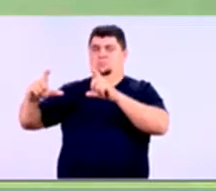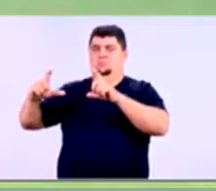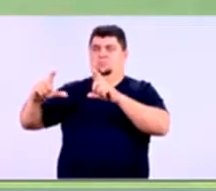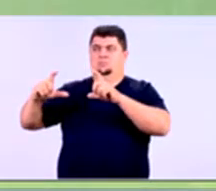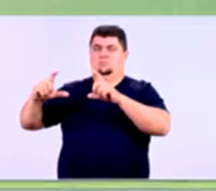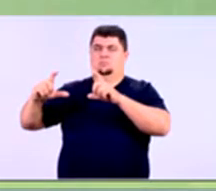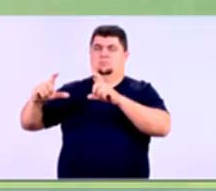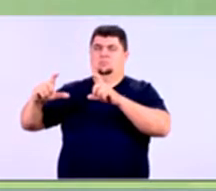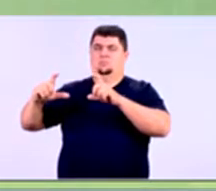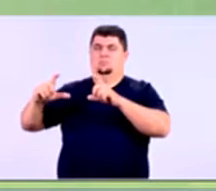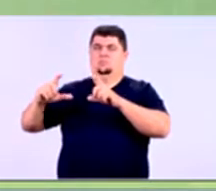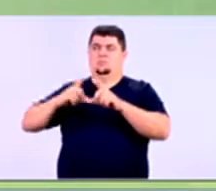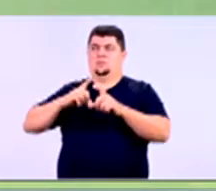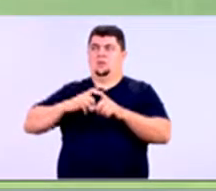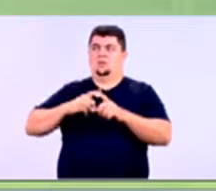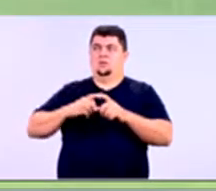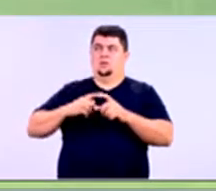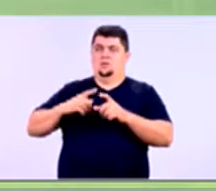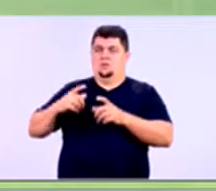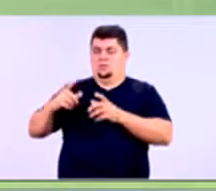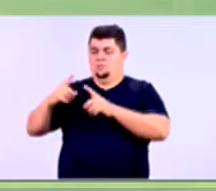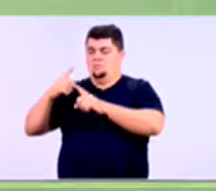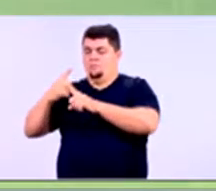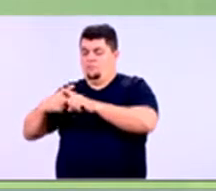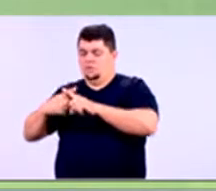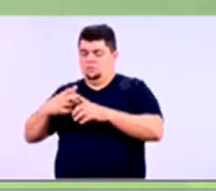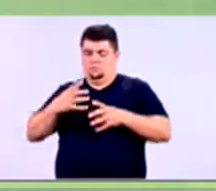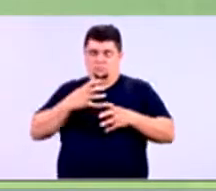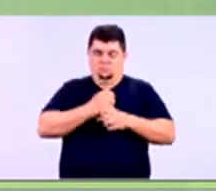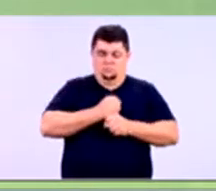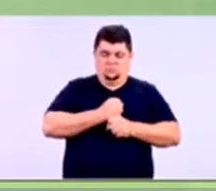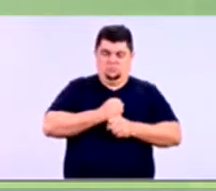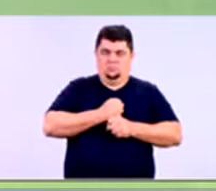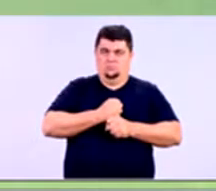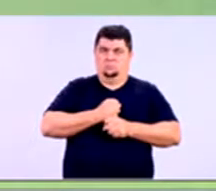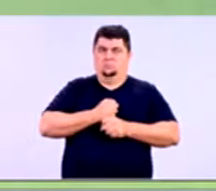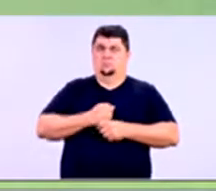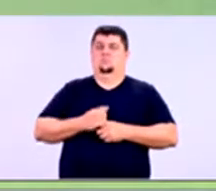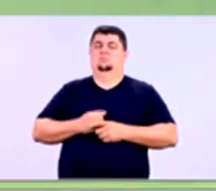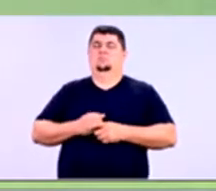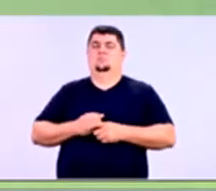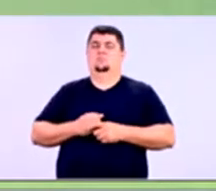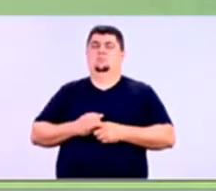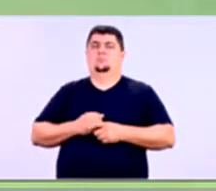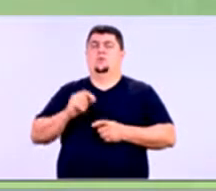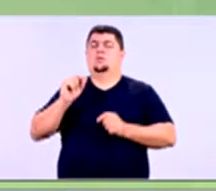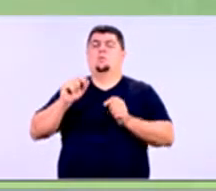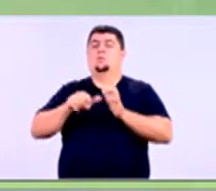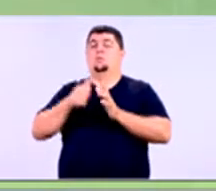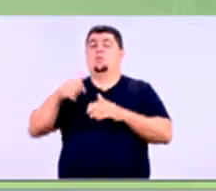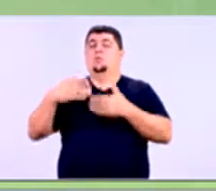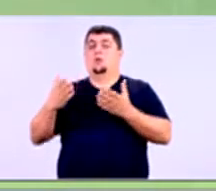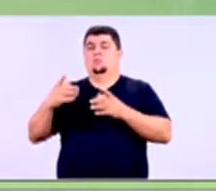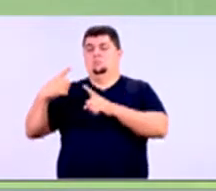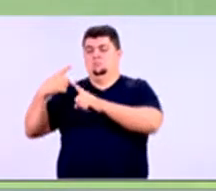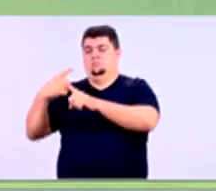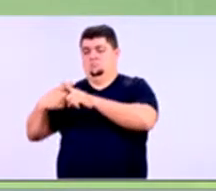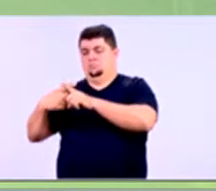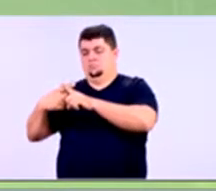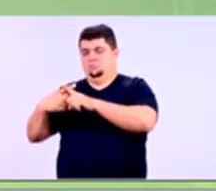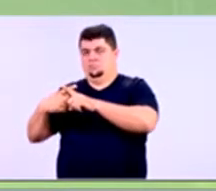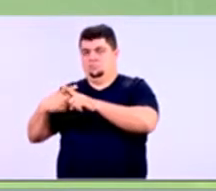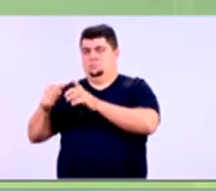Dentro do parênteses tem 2 operações, a adição e uma multiplicação. O que eu resolvo primeiro?